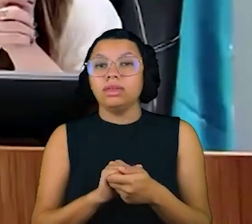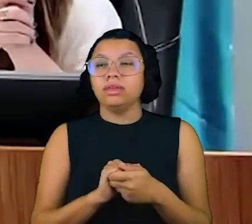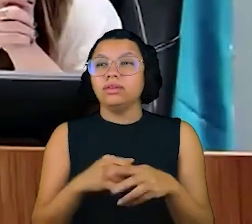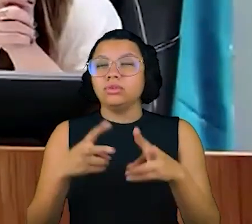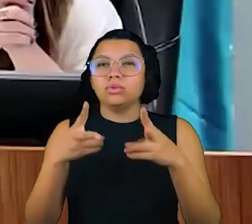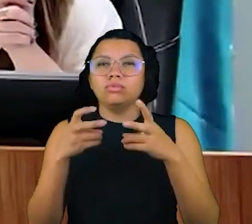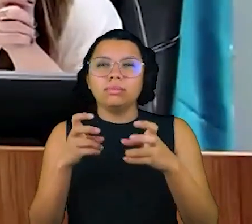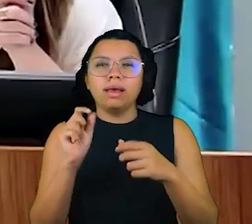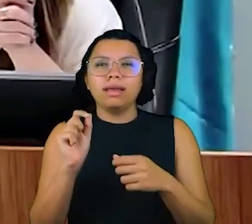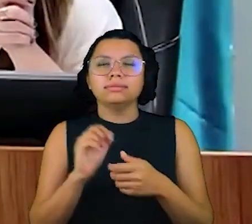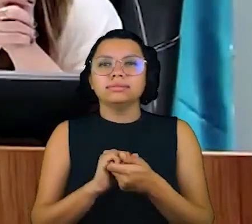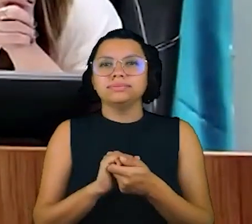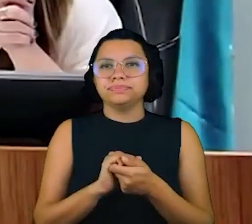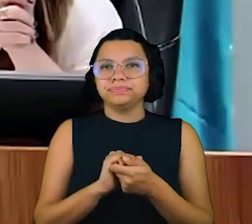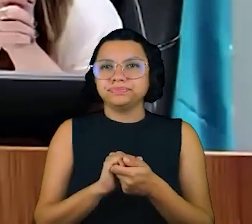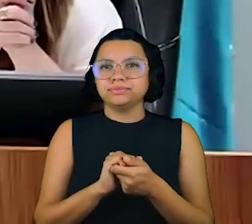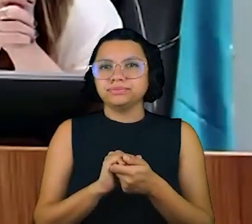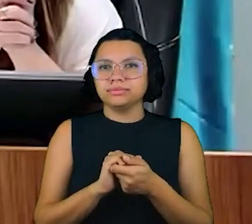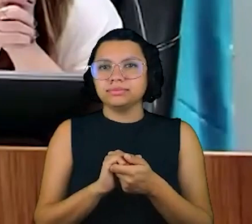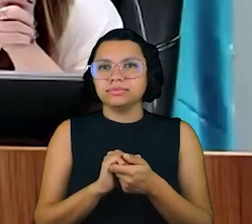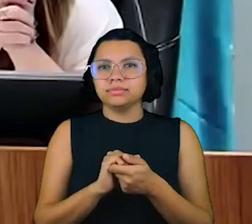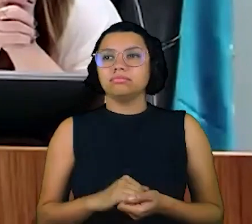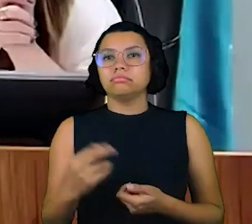sentido, me parece que